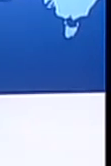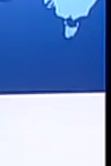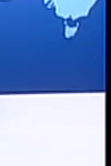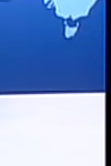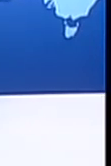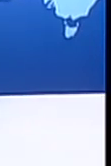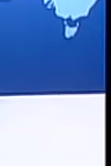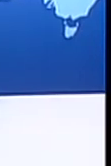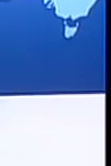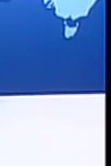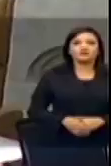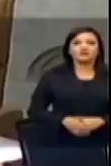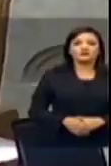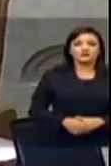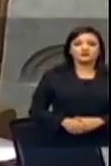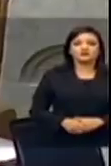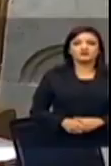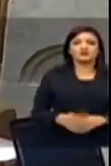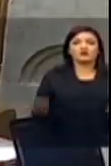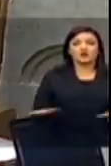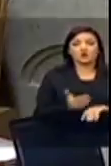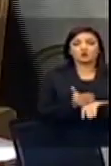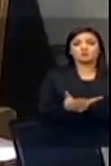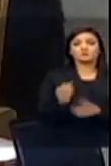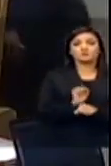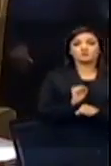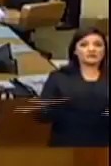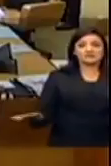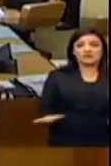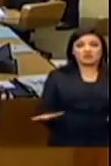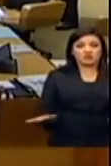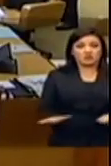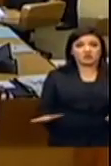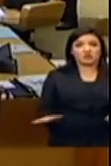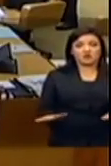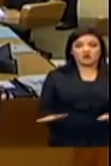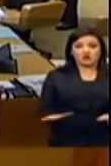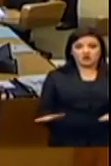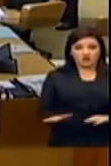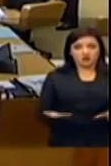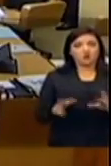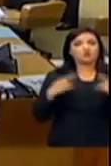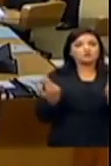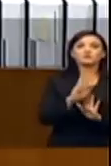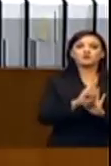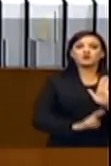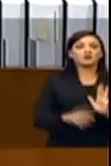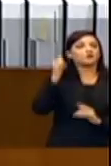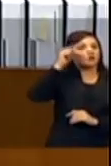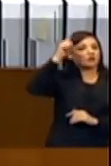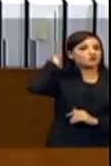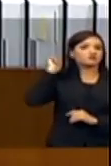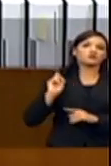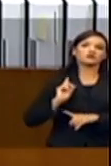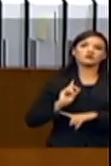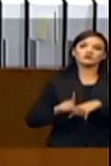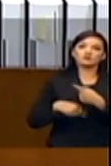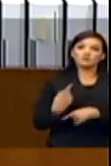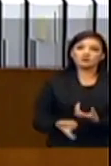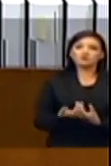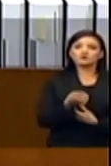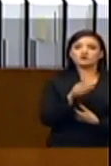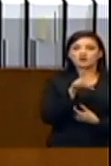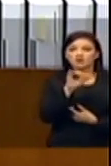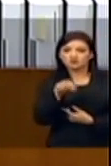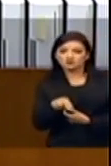importante de votações as atividades voltarão oficialmente no dia 3 de fevereiro eo presidente da corte já programou